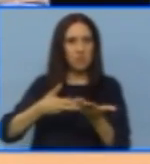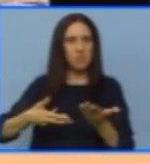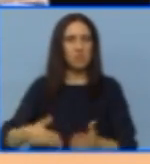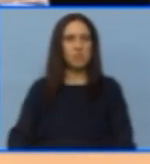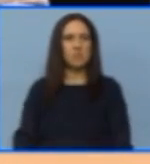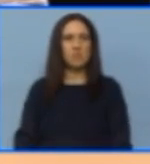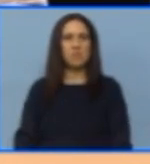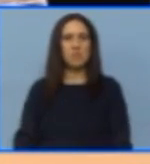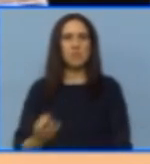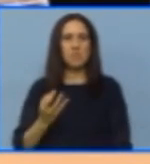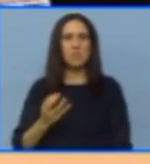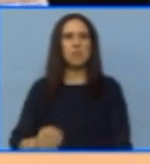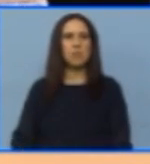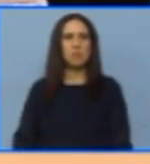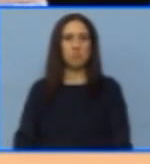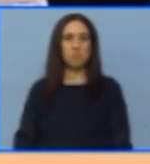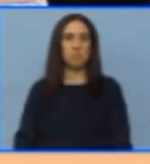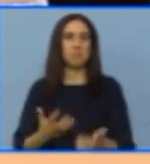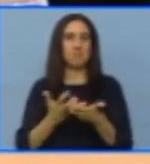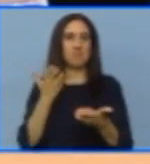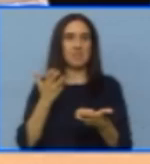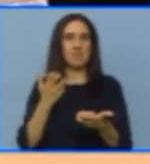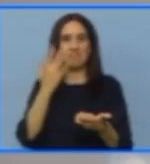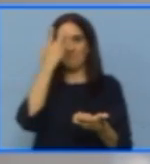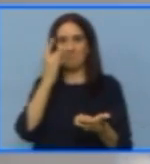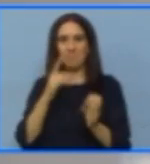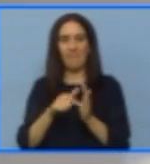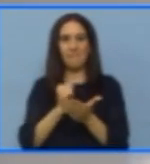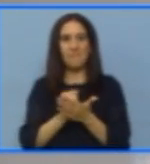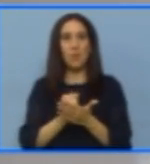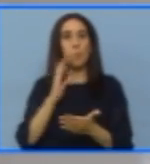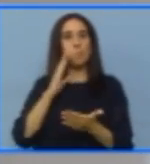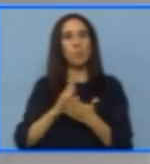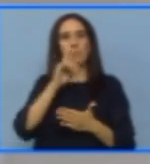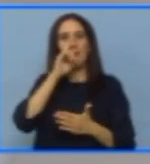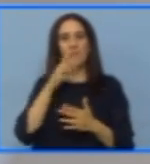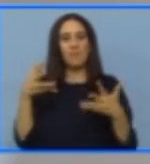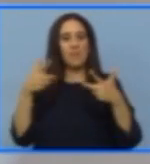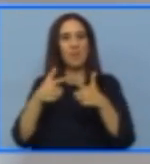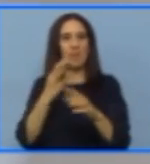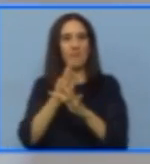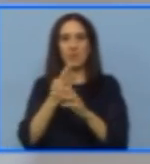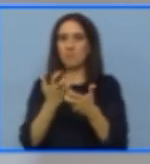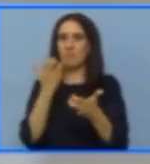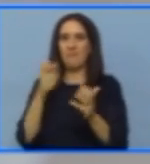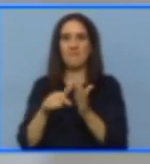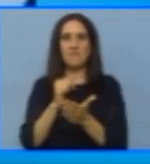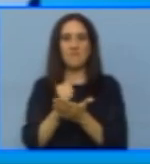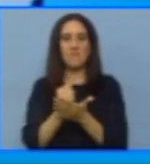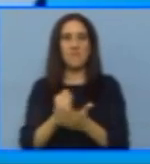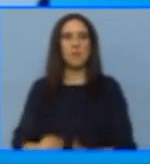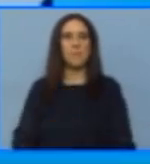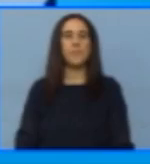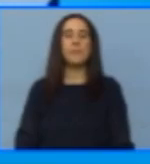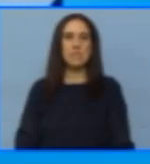Sim, portanto, nós temos... Que são sempre marcantes, não é? Recordo-me ainda do último, nomeadamente a festa final, que é sempre marcante. Sim, e, portanto, no caso dos